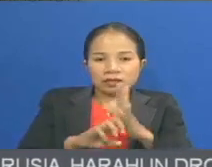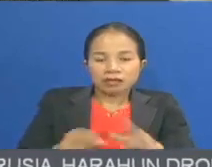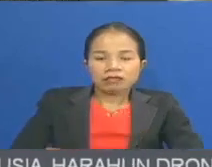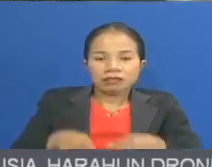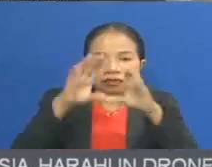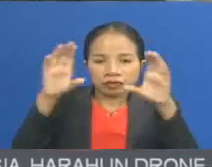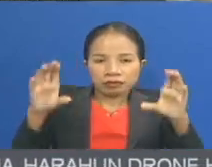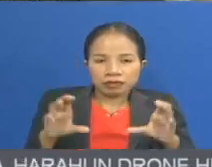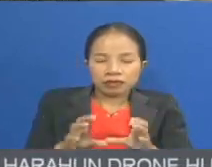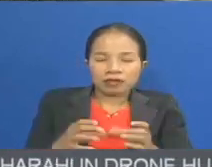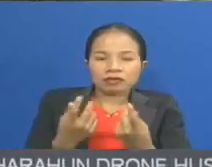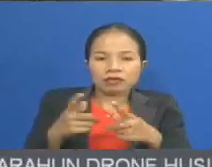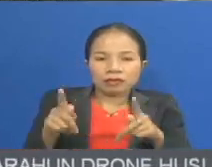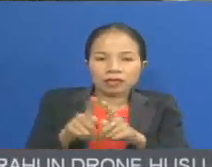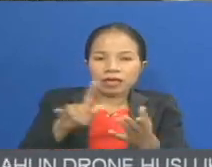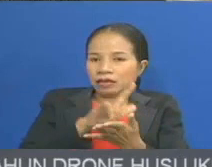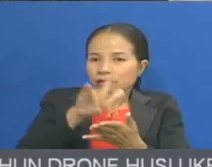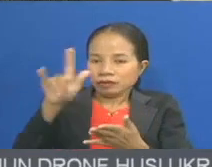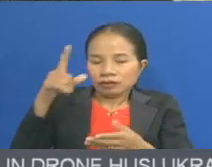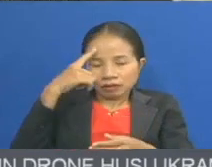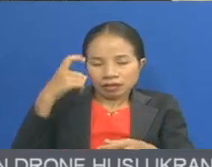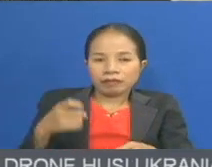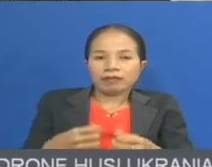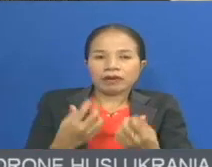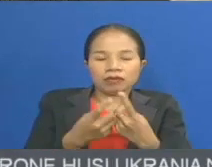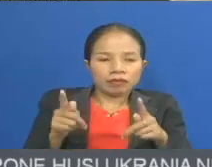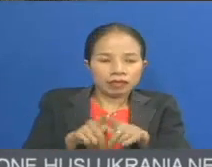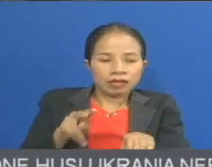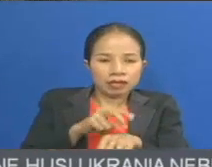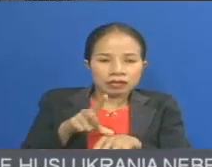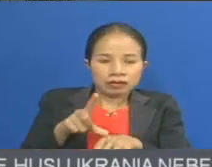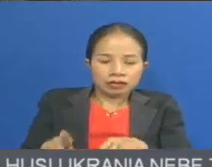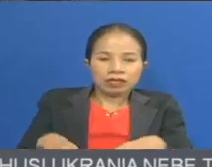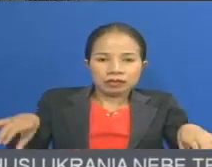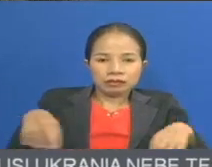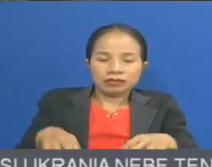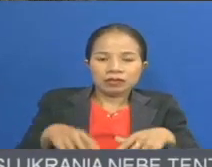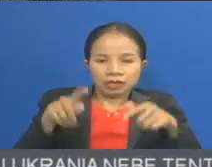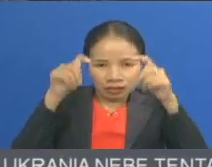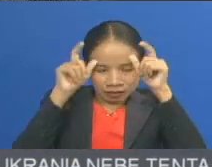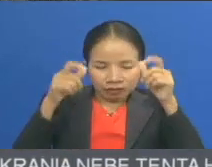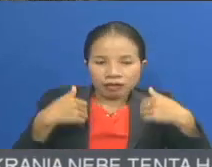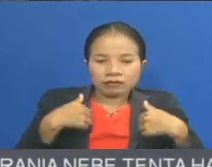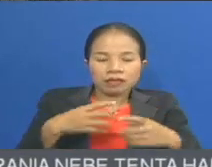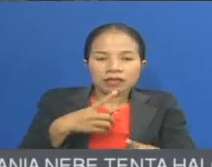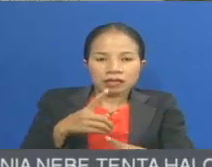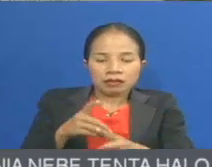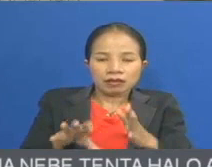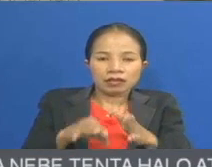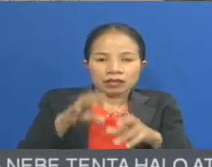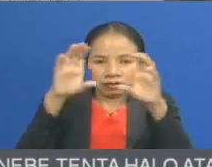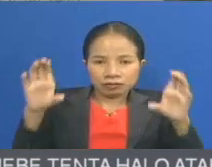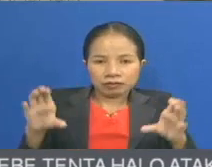da empresa Aerodili. Também a empresa nacional, né, Invest e Timor-Leste, e a direito a tuheta certificado o si governo.